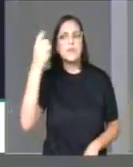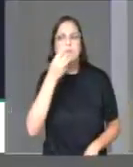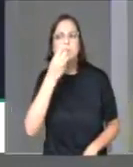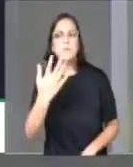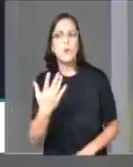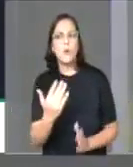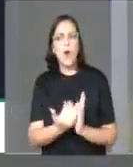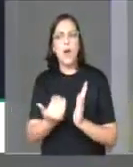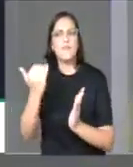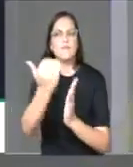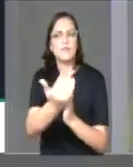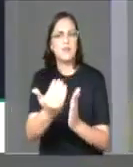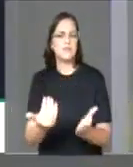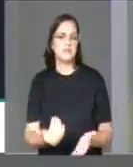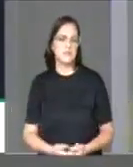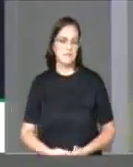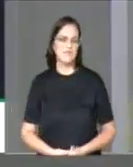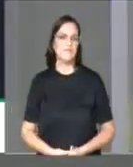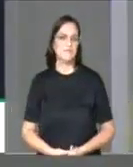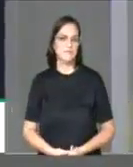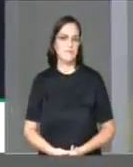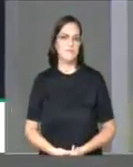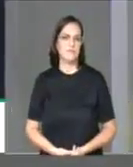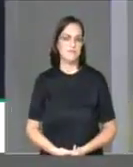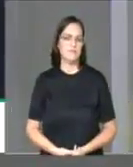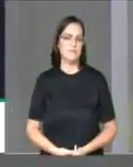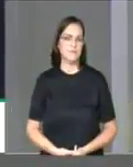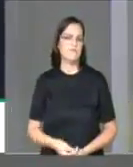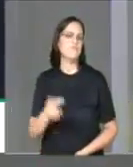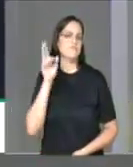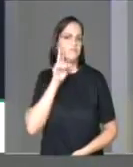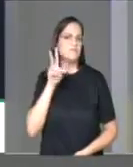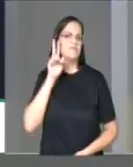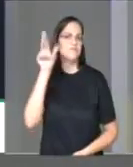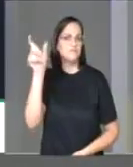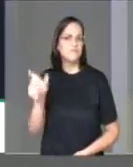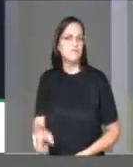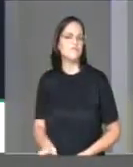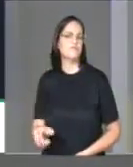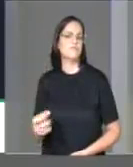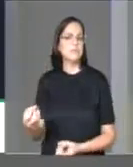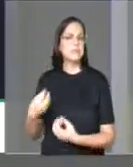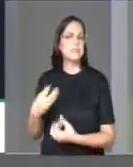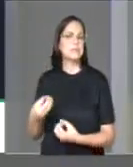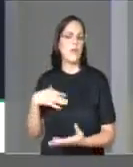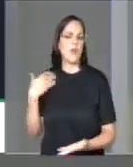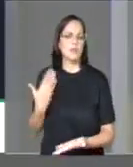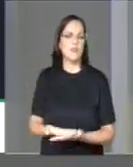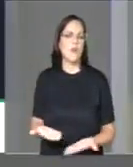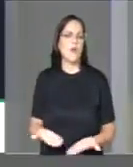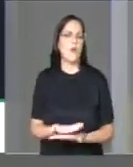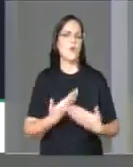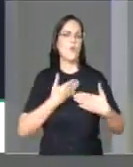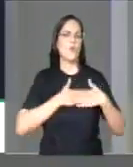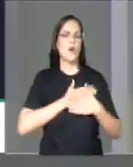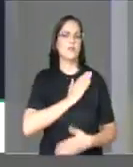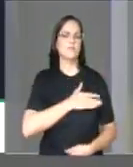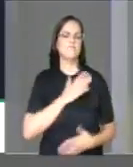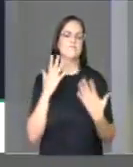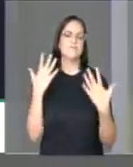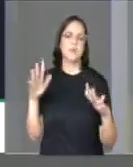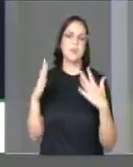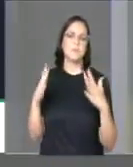seu tempo. Seu legado continua retumbante em nossos corações. Parabéns, senador Luiz